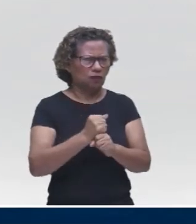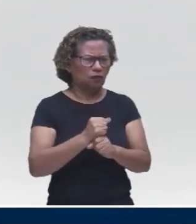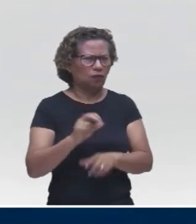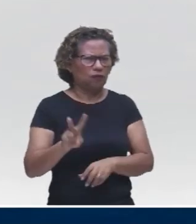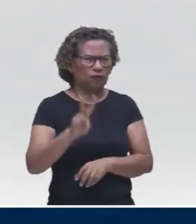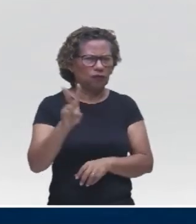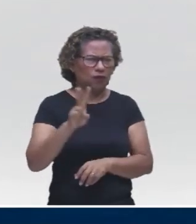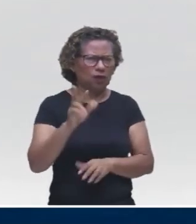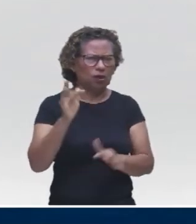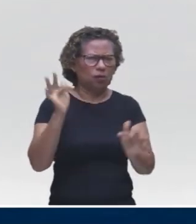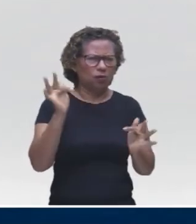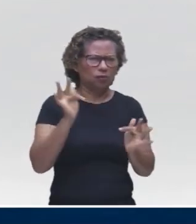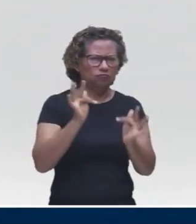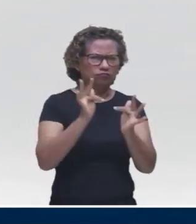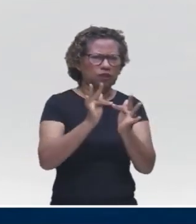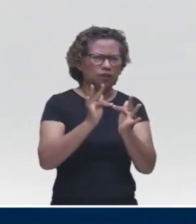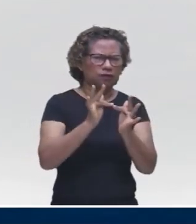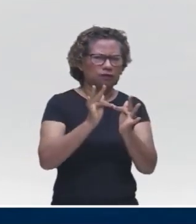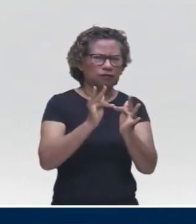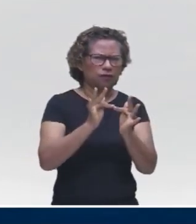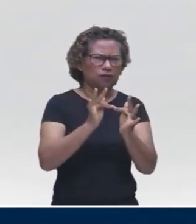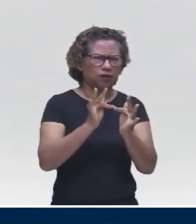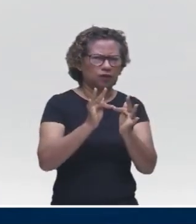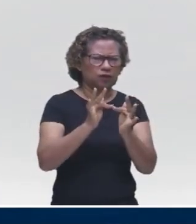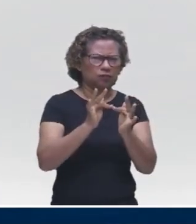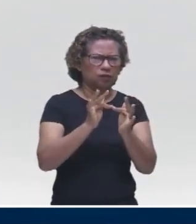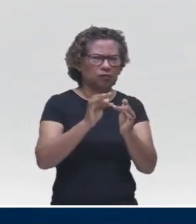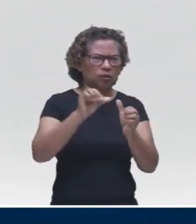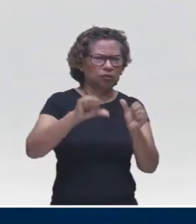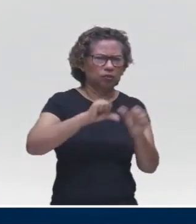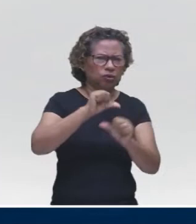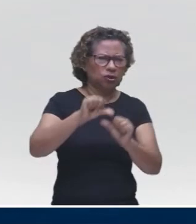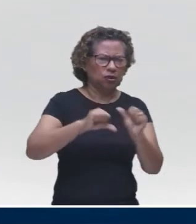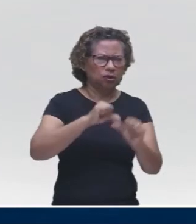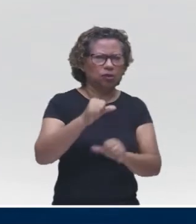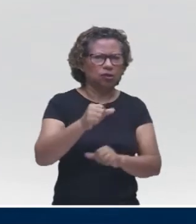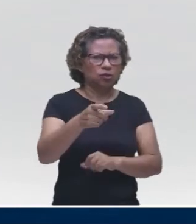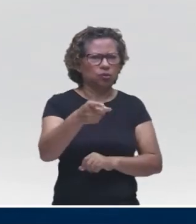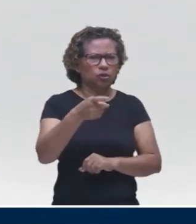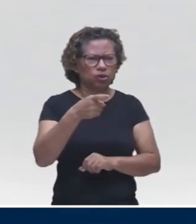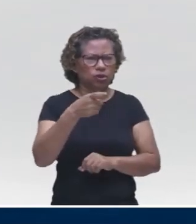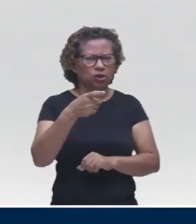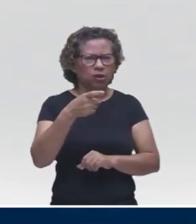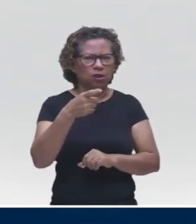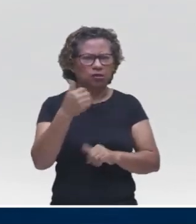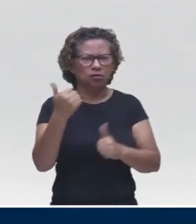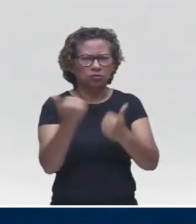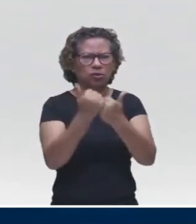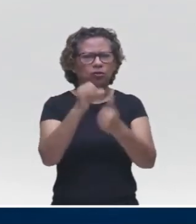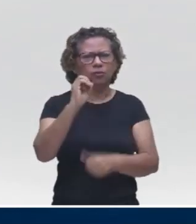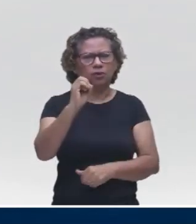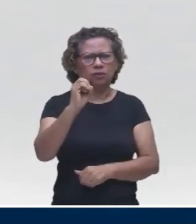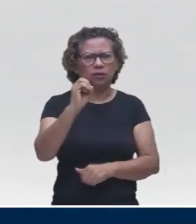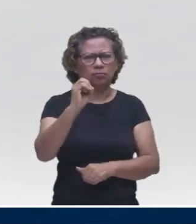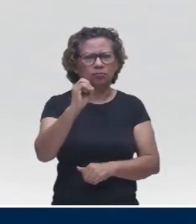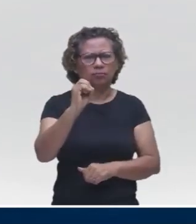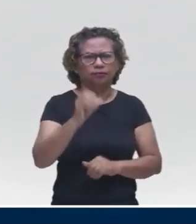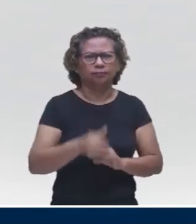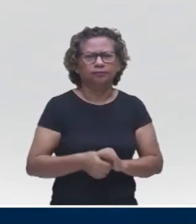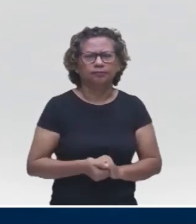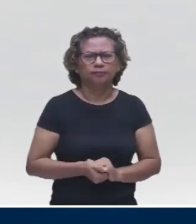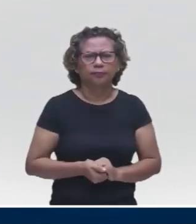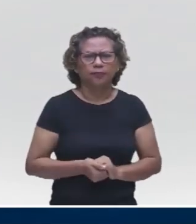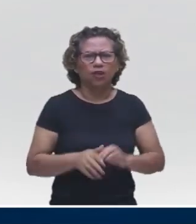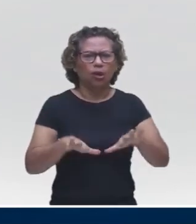função para x igual a 0, eu estou tirando o x e colocando quem? O 0. Quando